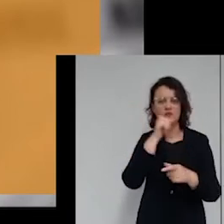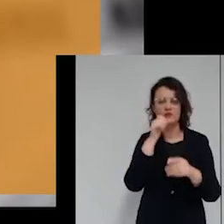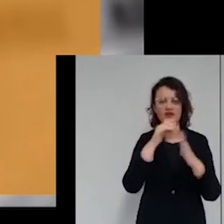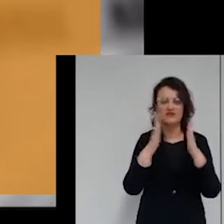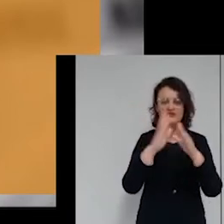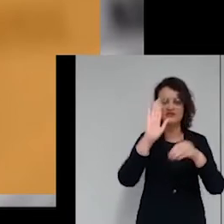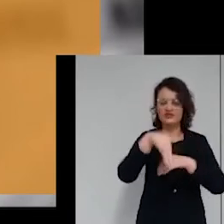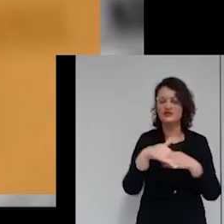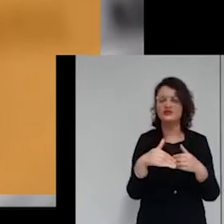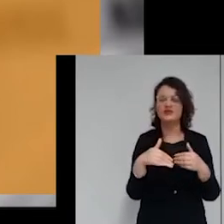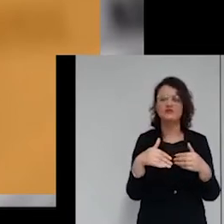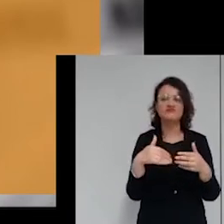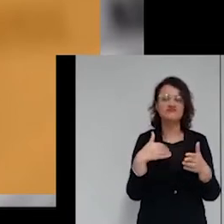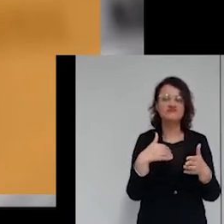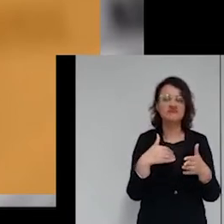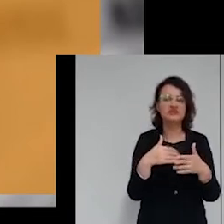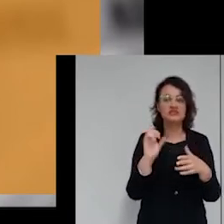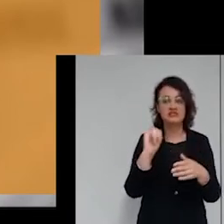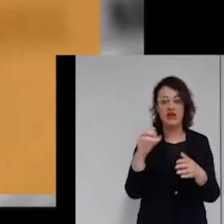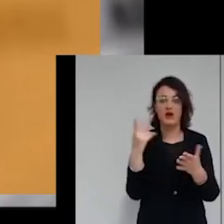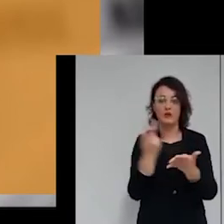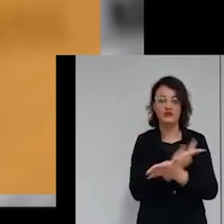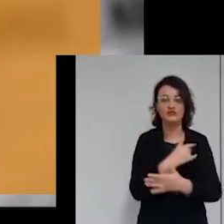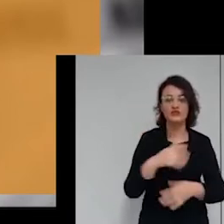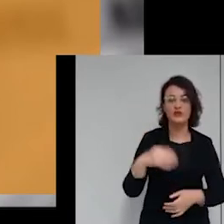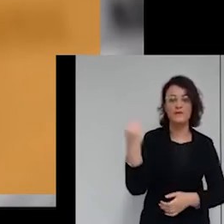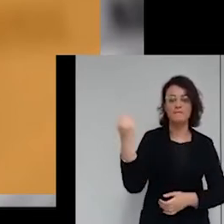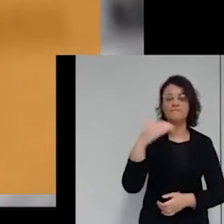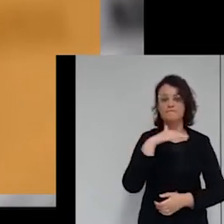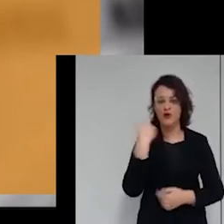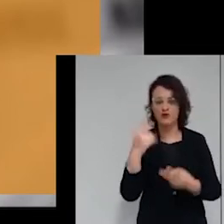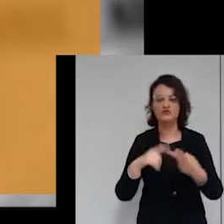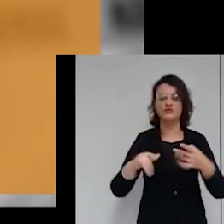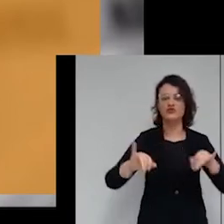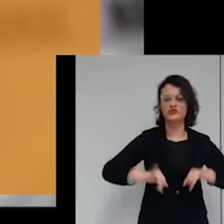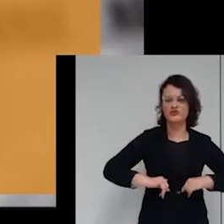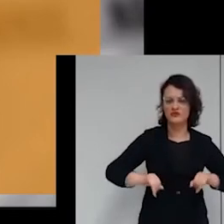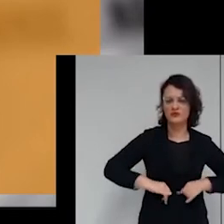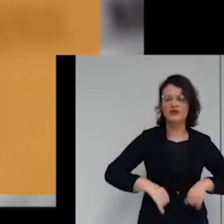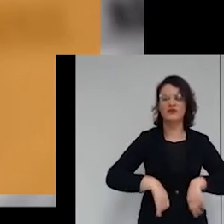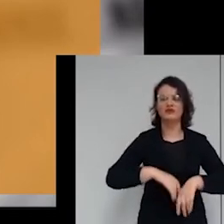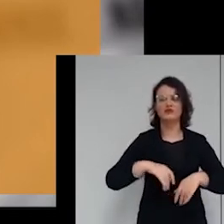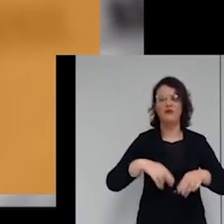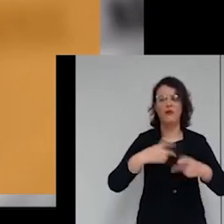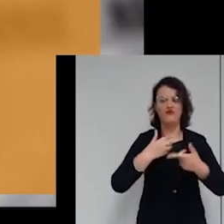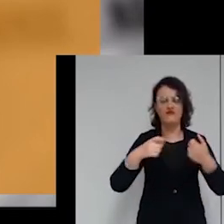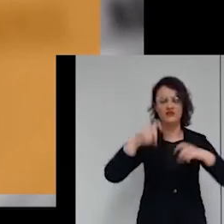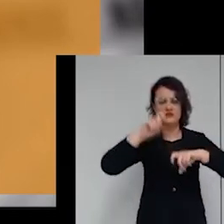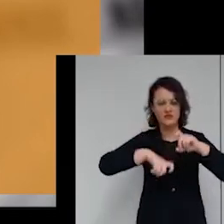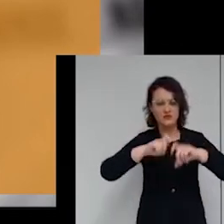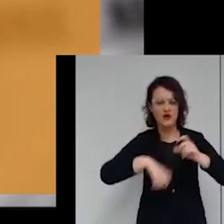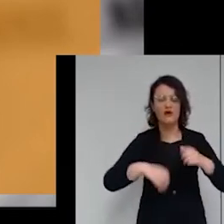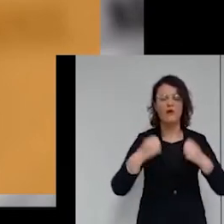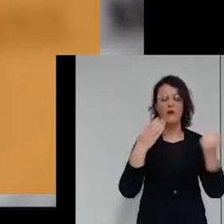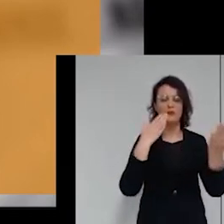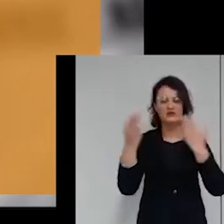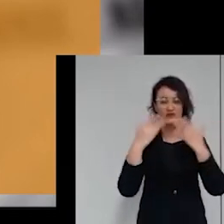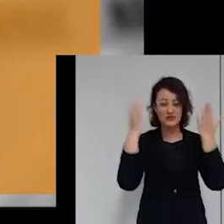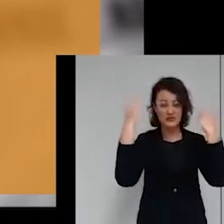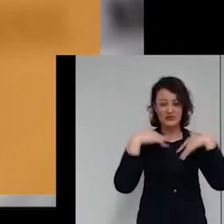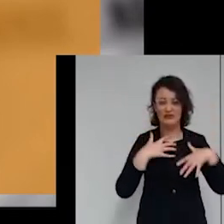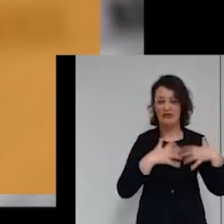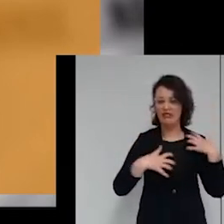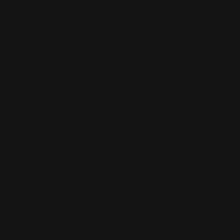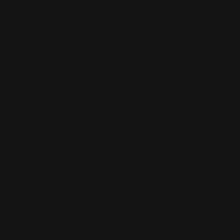gênero que lhe cause morte, lesão, sofrimento físico, sexual ou psicológico e dano material